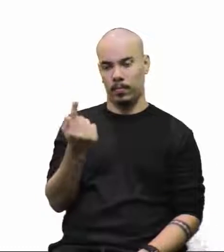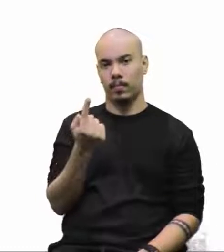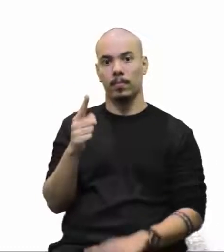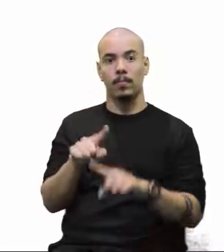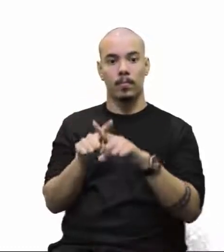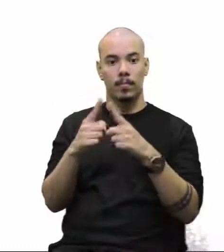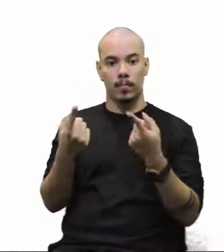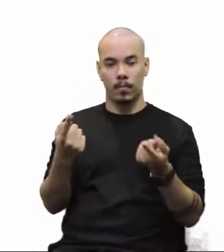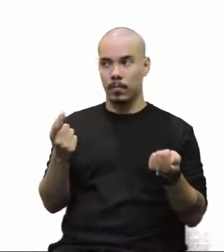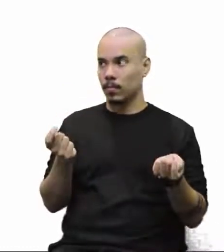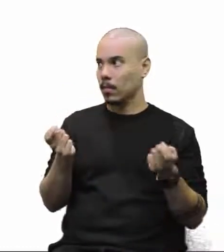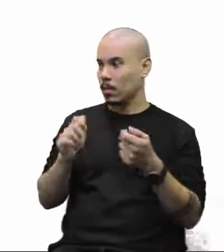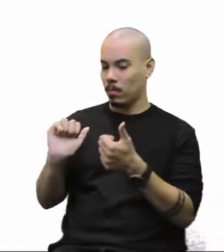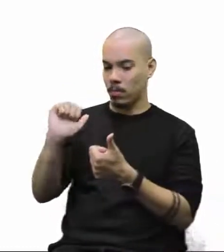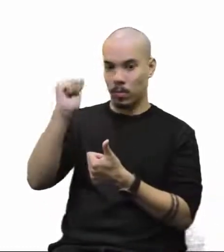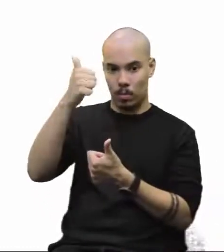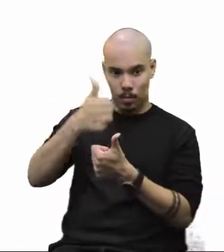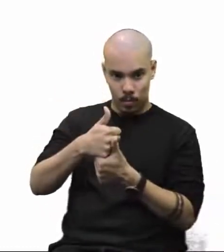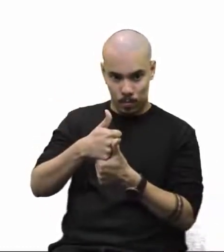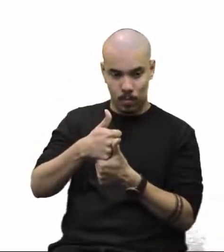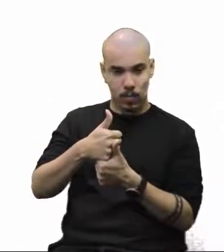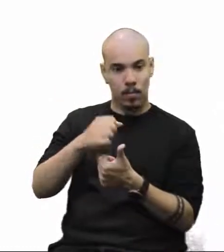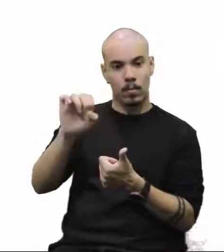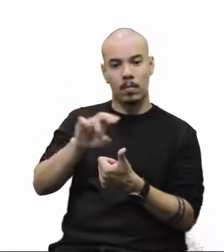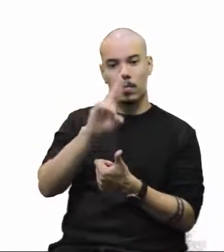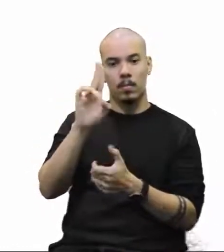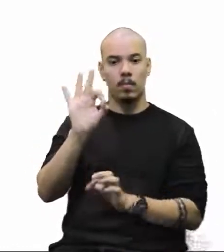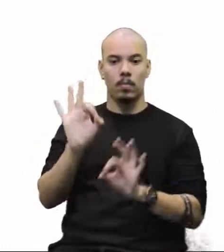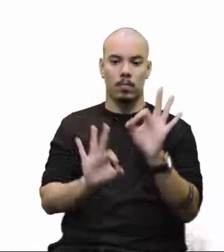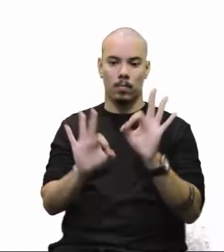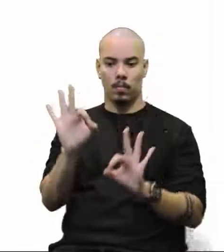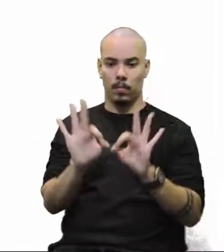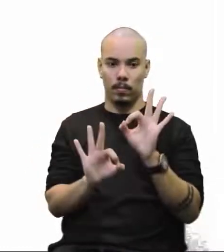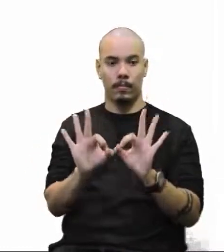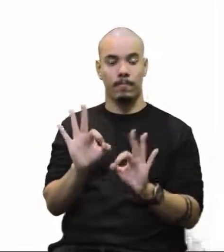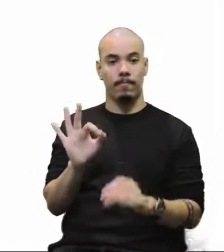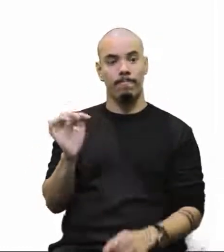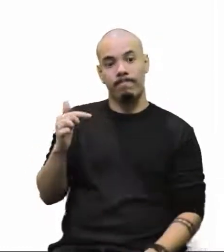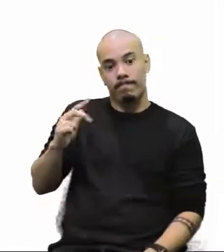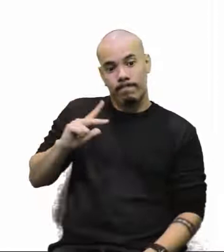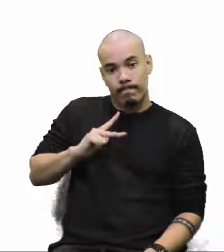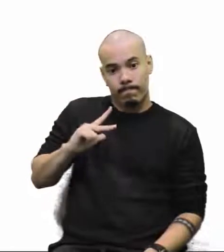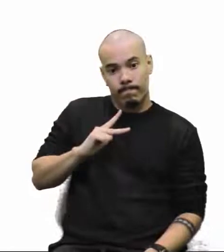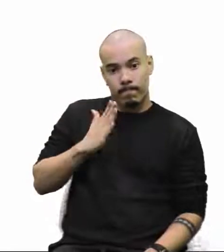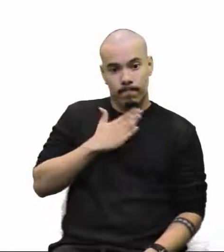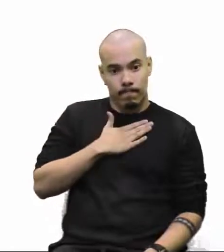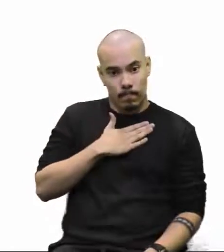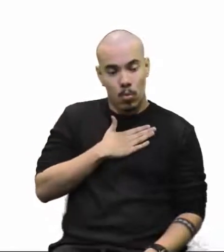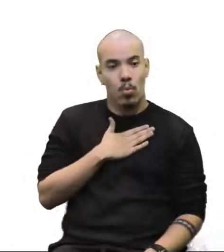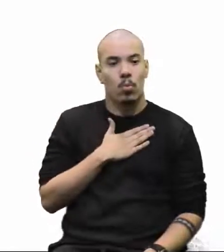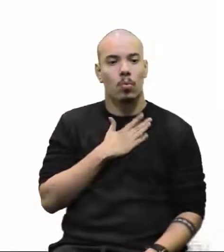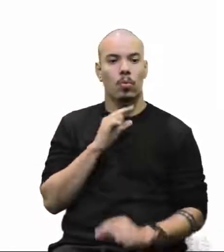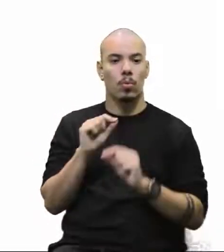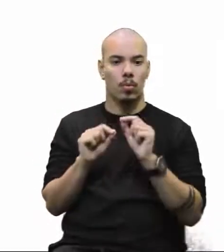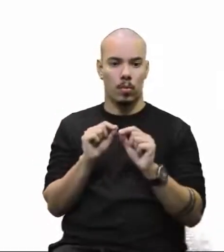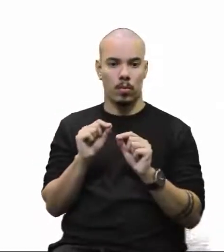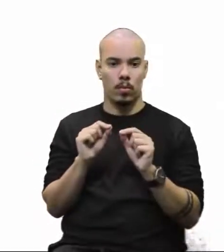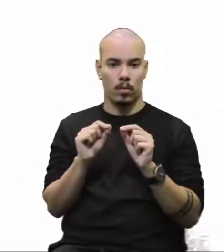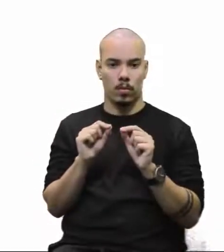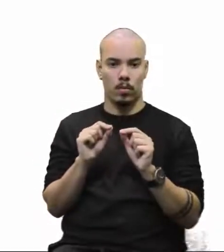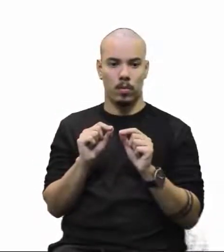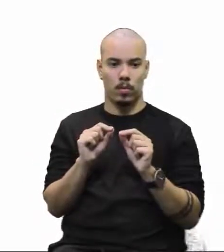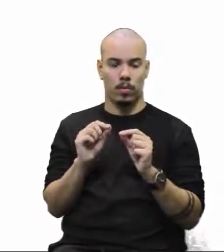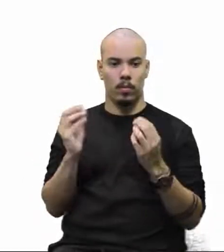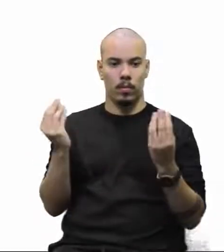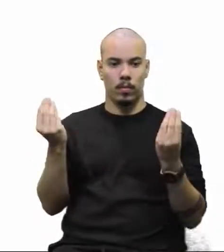posso substituir ou posso arrumar. Eu, particularmente, o que eu gosto de fazer? Eu faço isso aqui, ó. Eu vou dizer